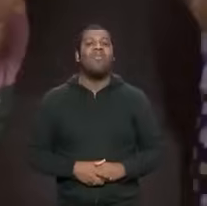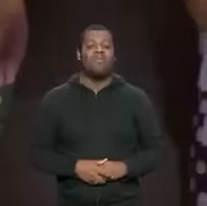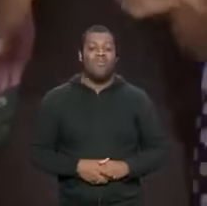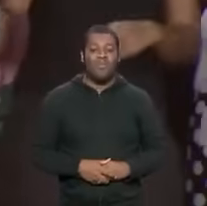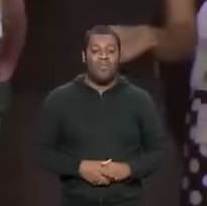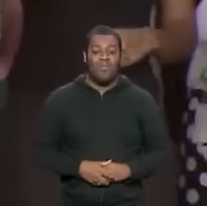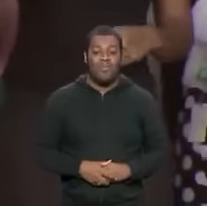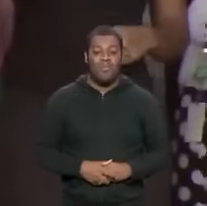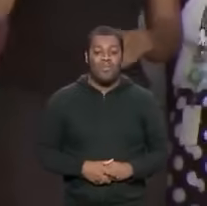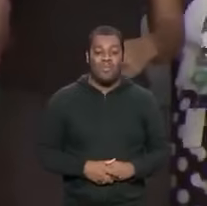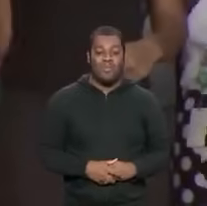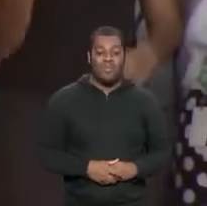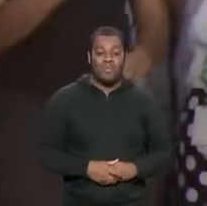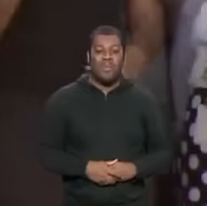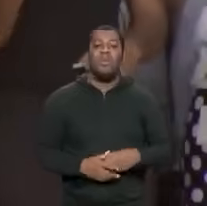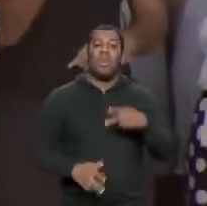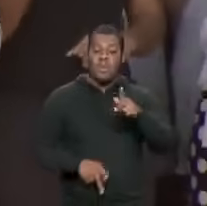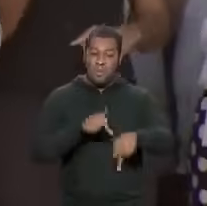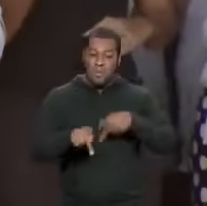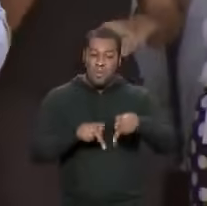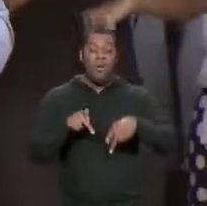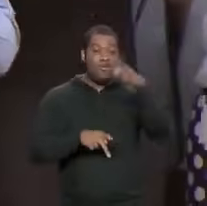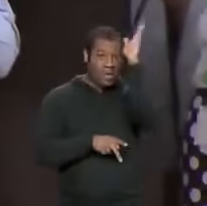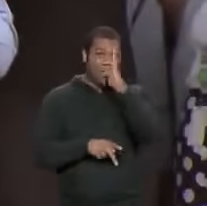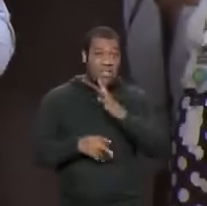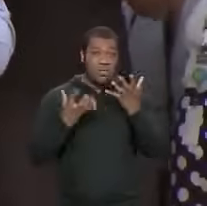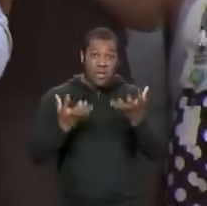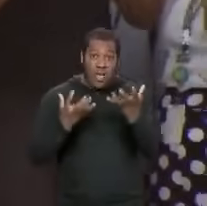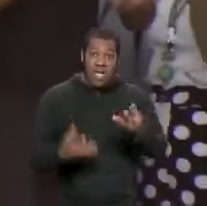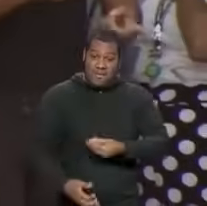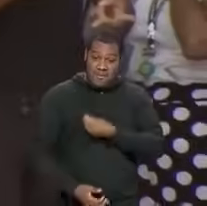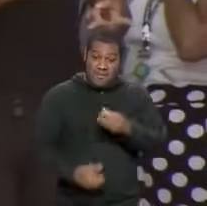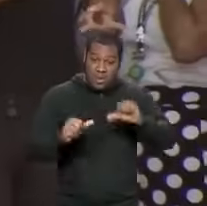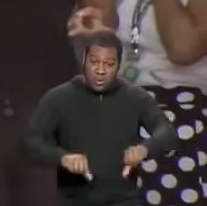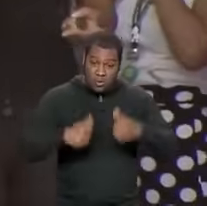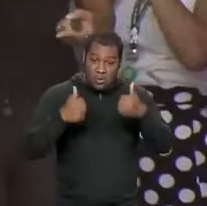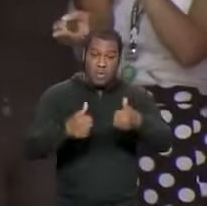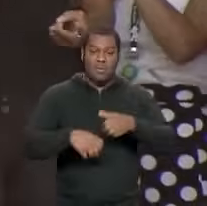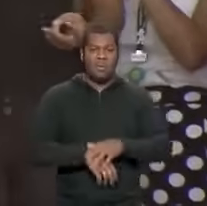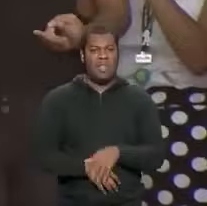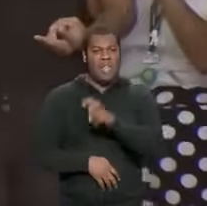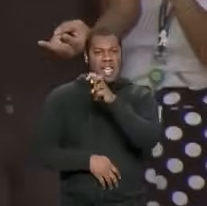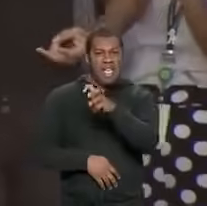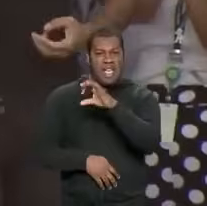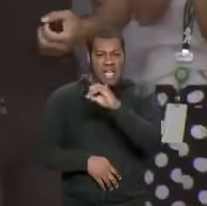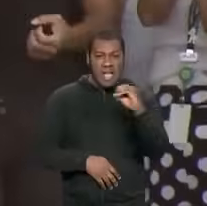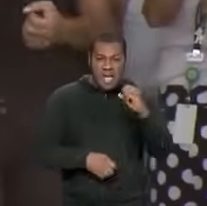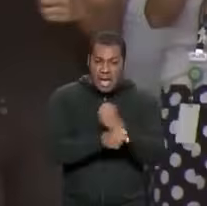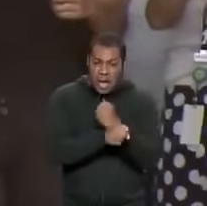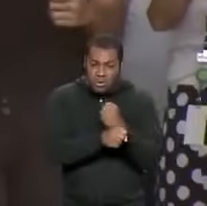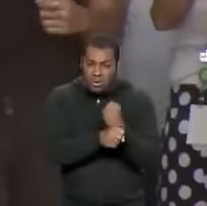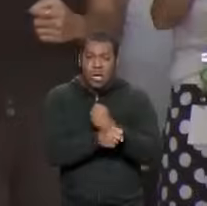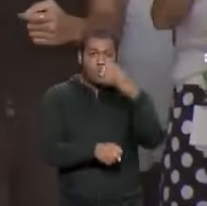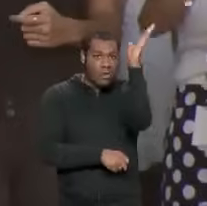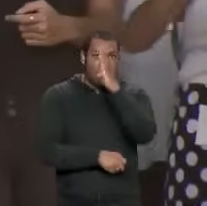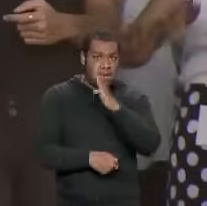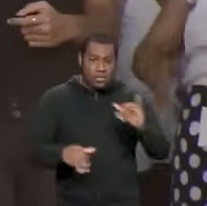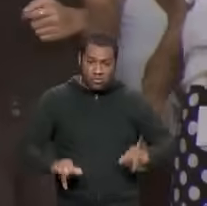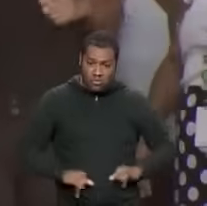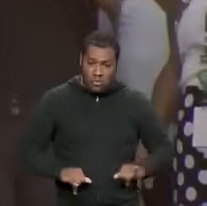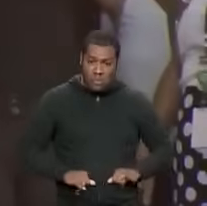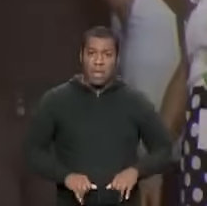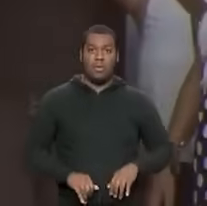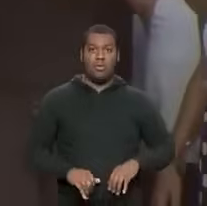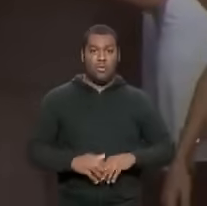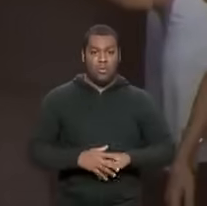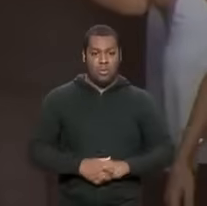que nós queremos melhorar de vida chega de 500 anos de exploração em que a gente melhora o